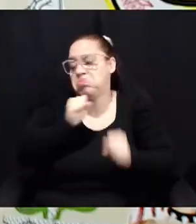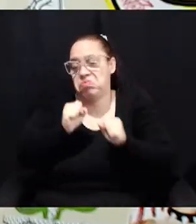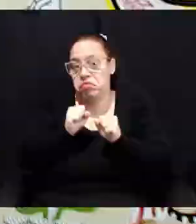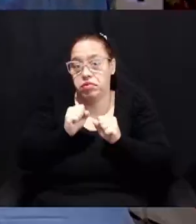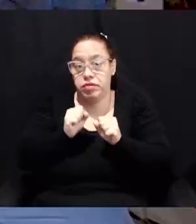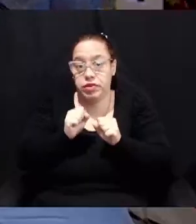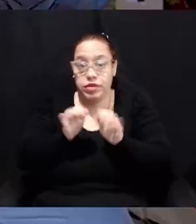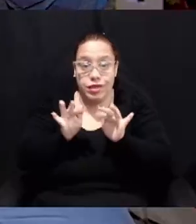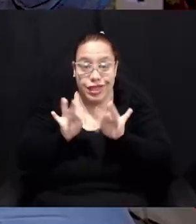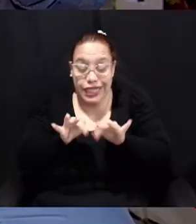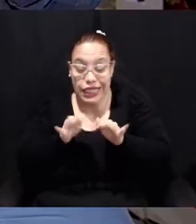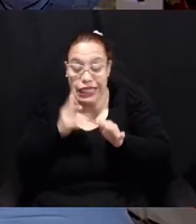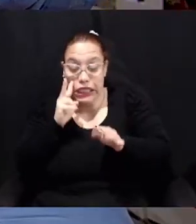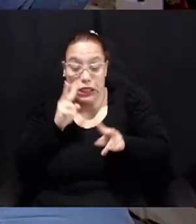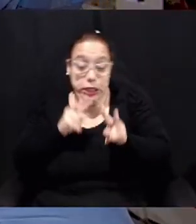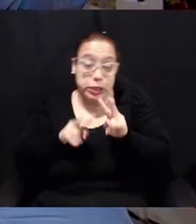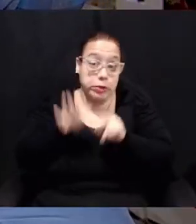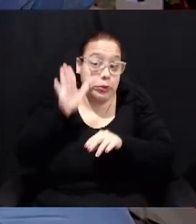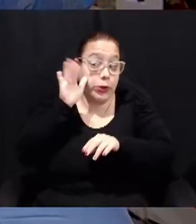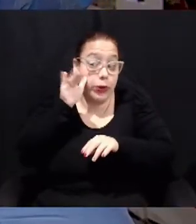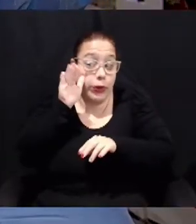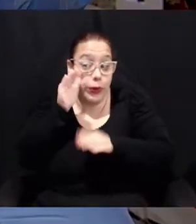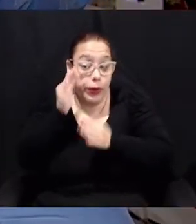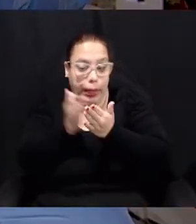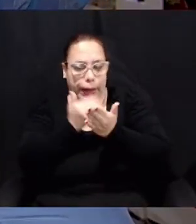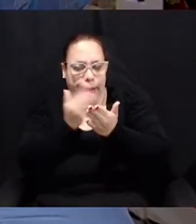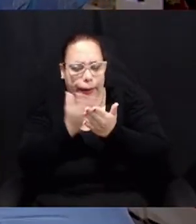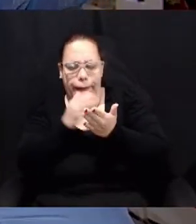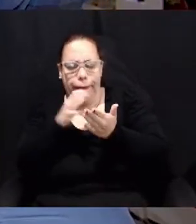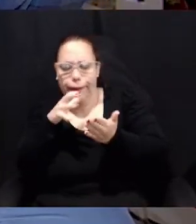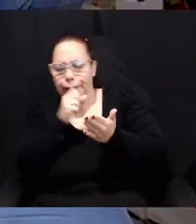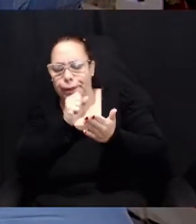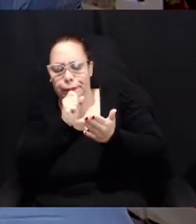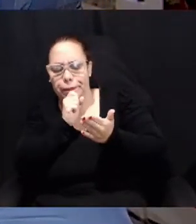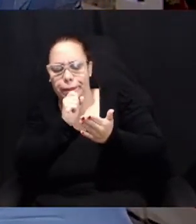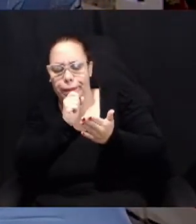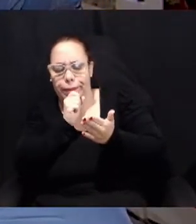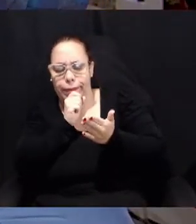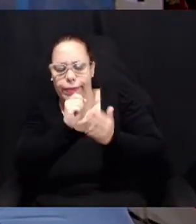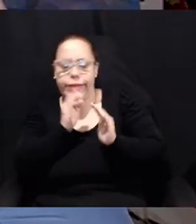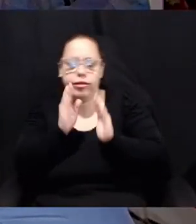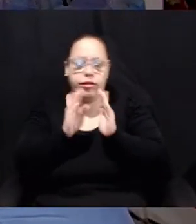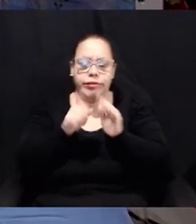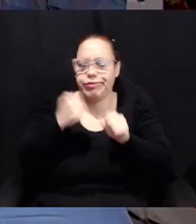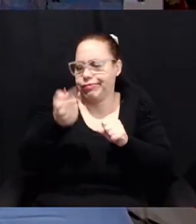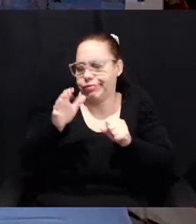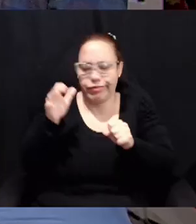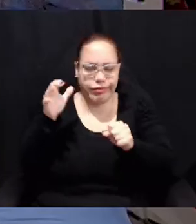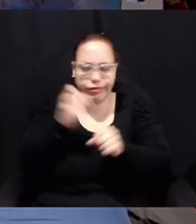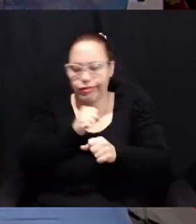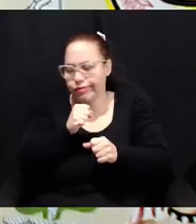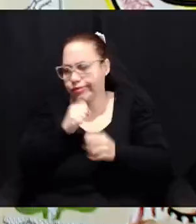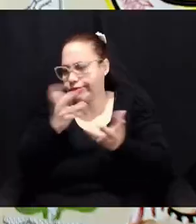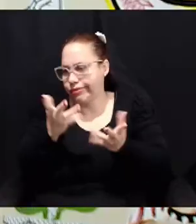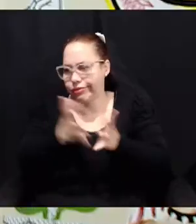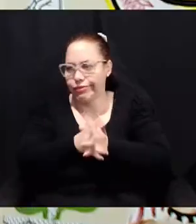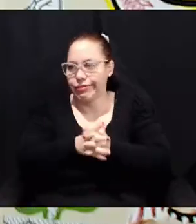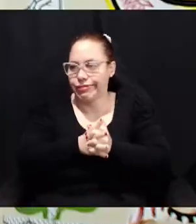você pode folhear rapidamente, ver um quadrinho num tempo, depois acelerar um pouco. Assim, ele